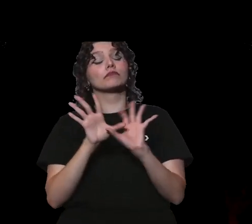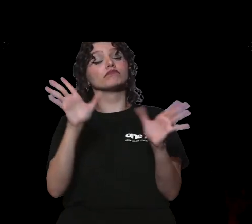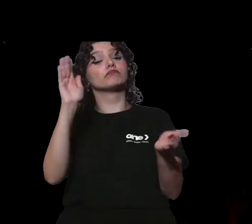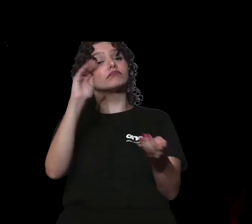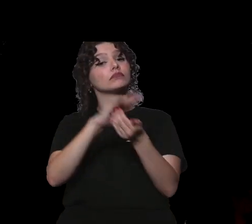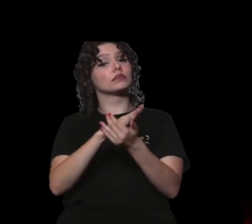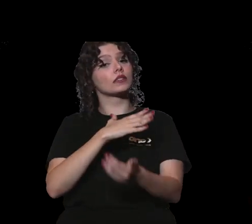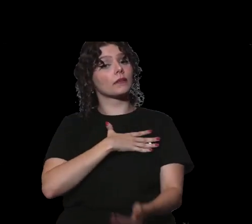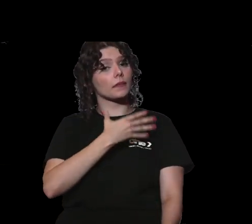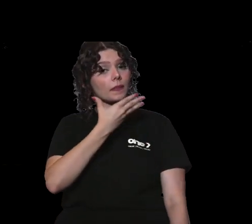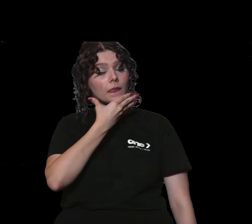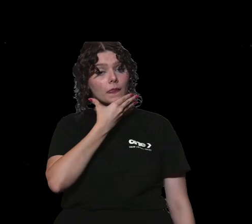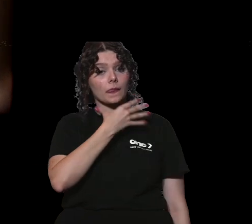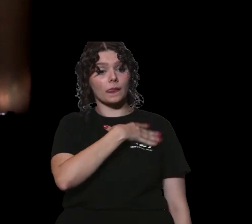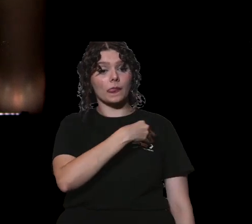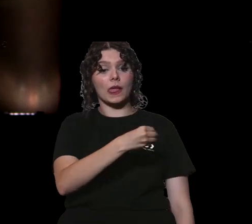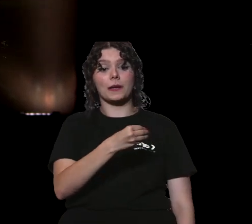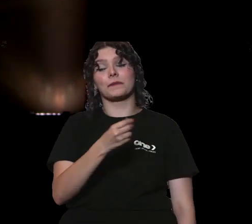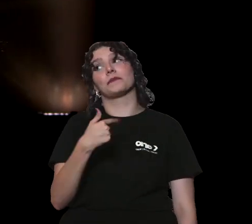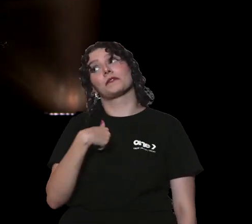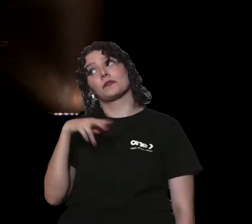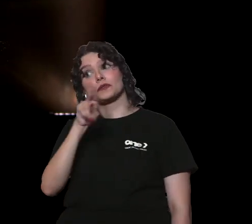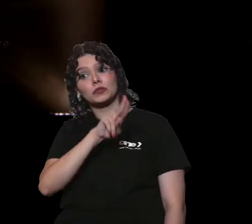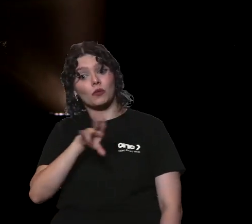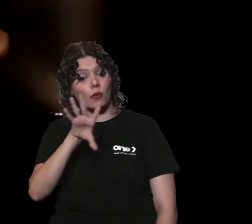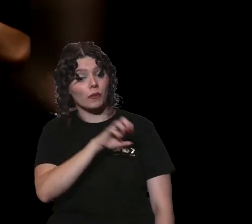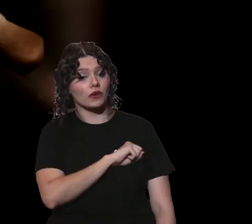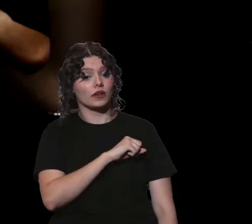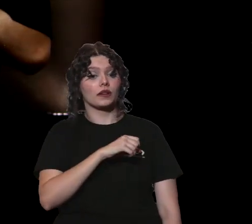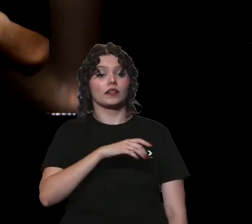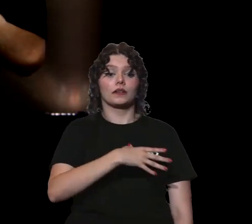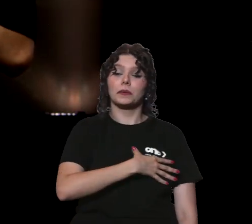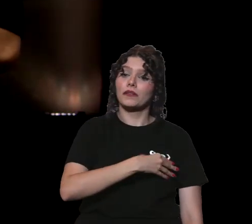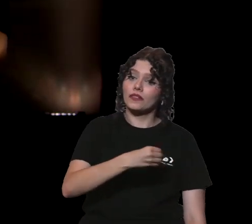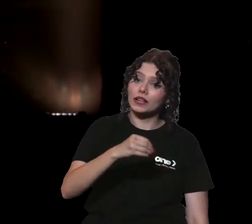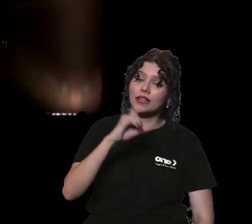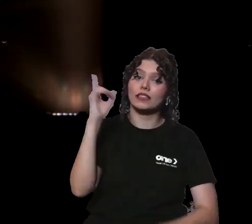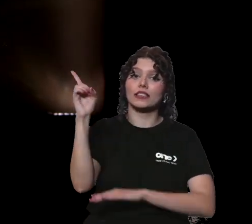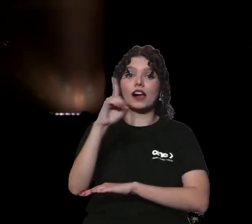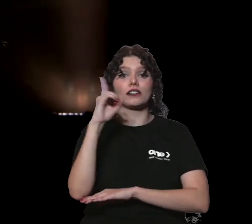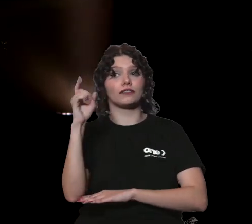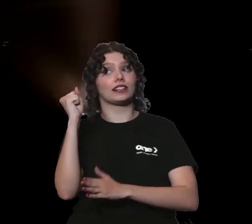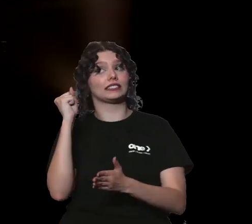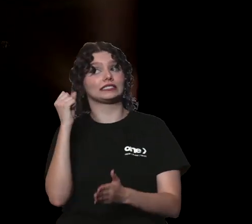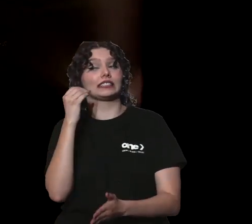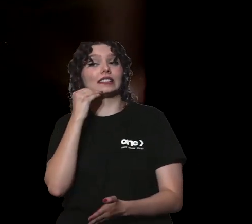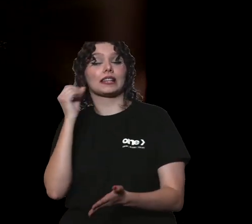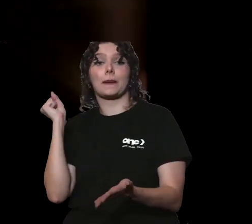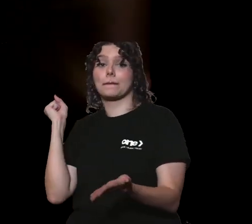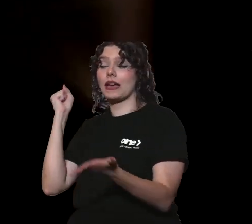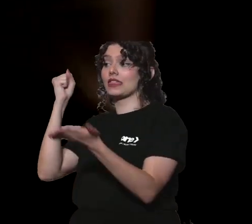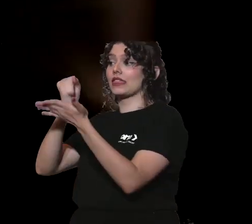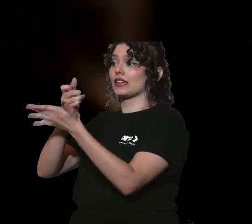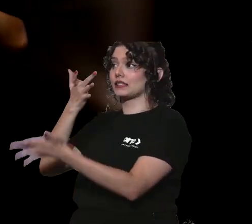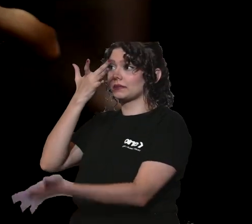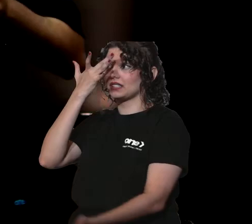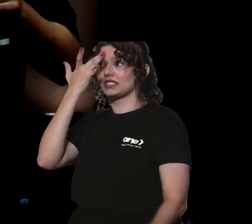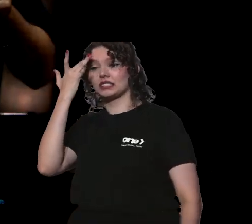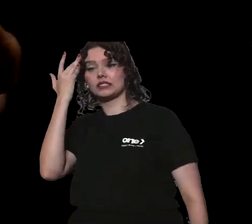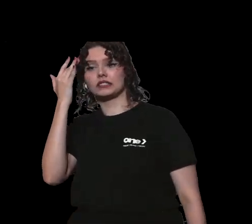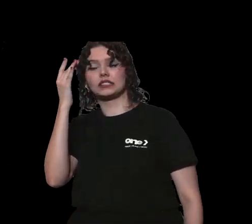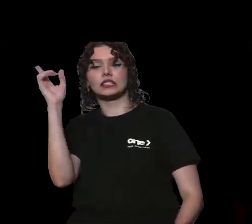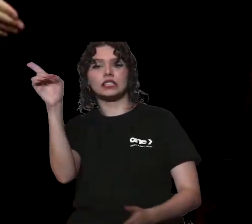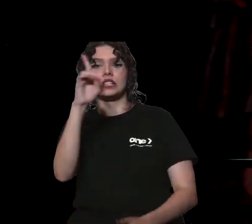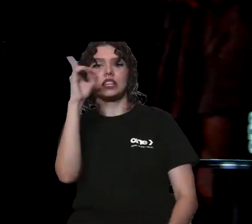ele falou, eu vou usar o amor da minha filha por Davi. Davi vai tentar matar 100 pessoas e vai morrer.